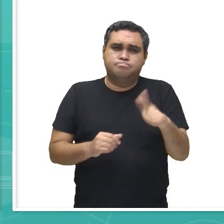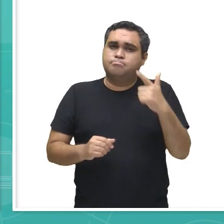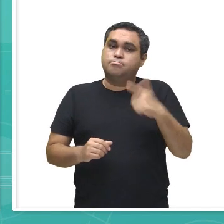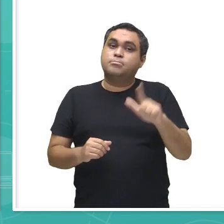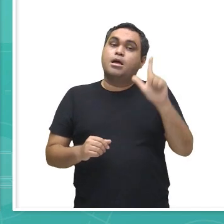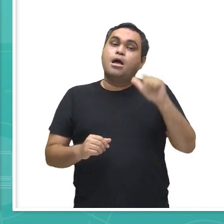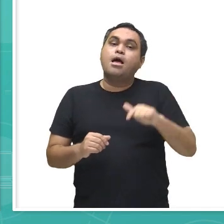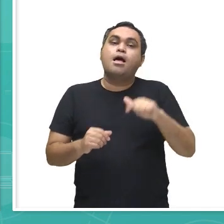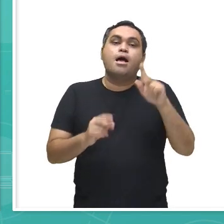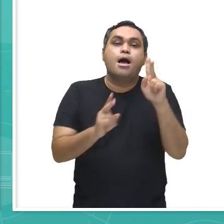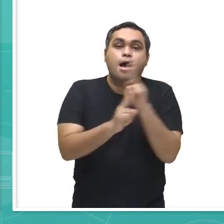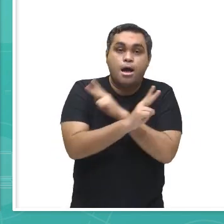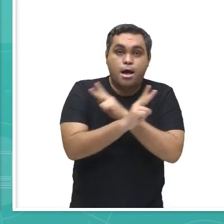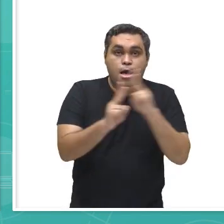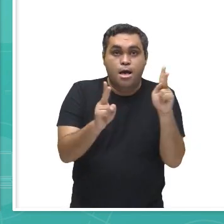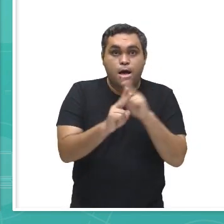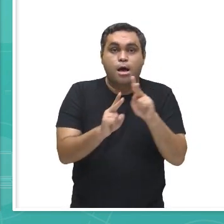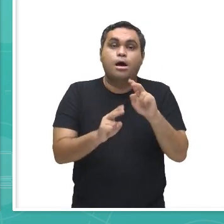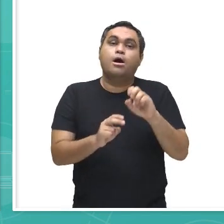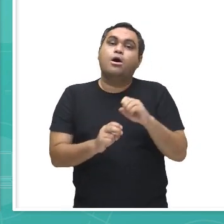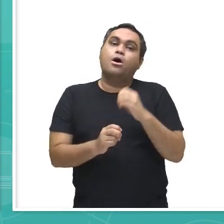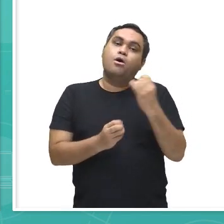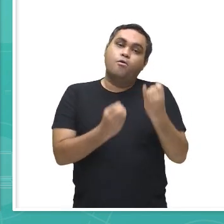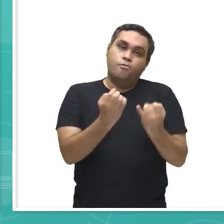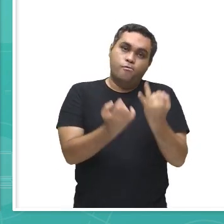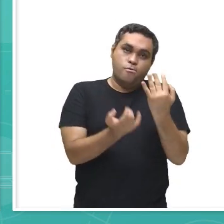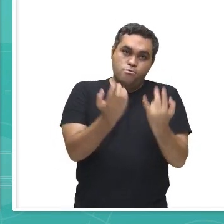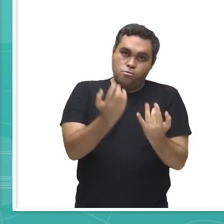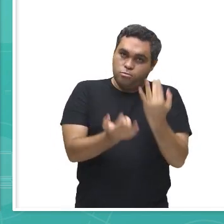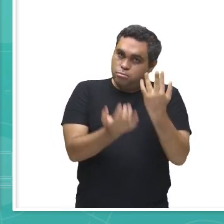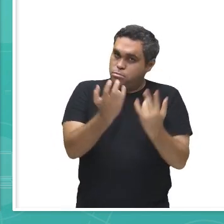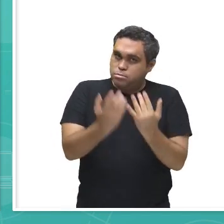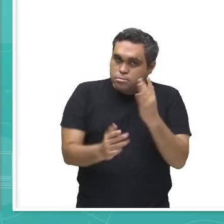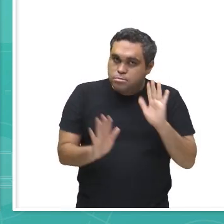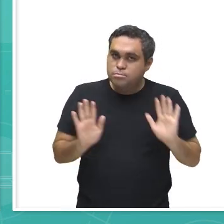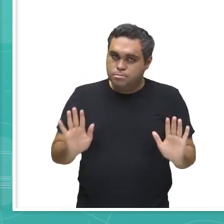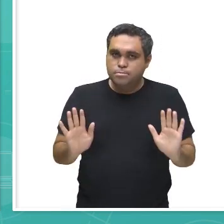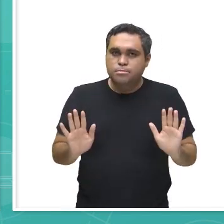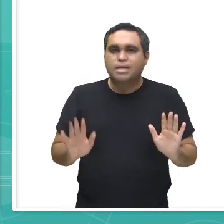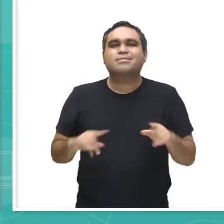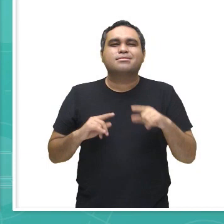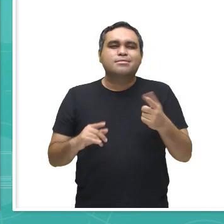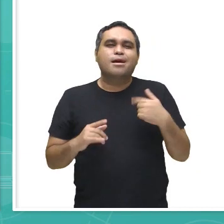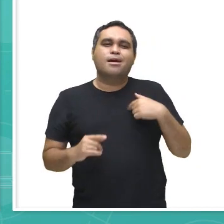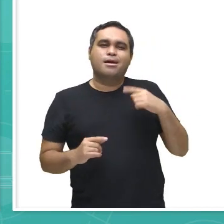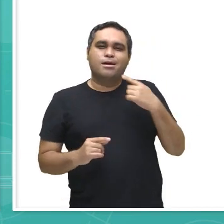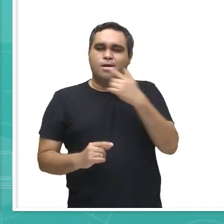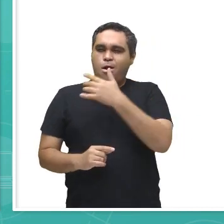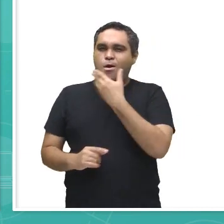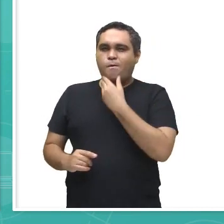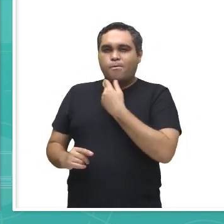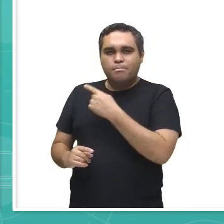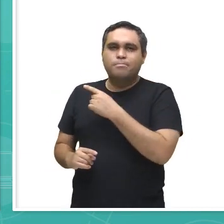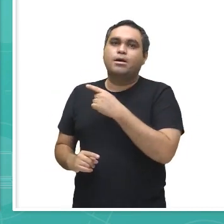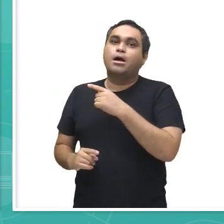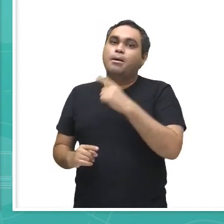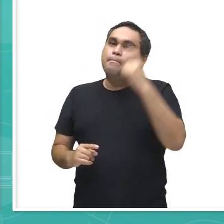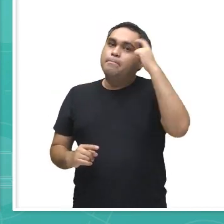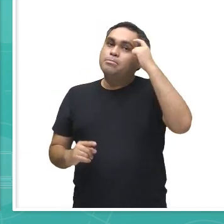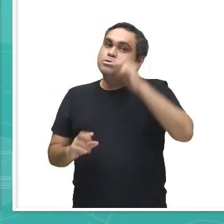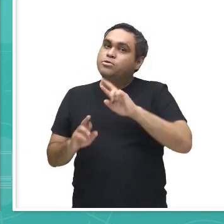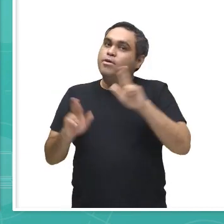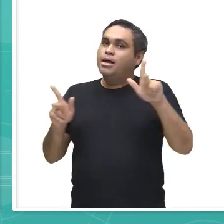ar ou por fogo, tá? Então ele já veio ali, ó, com outro pensamento. Depois